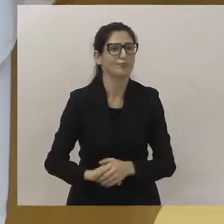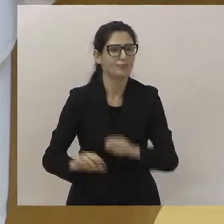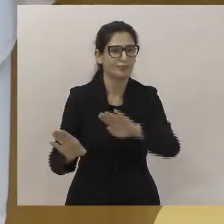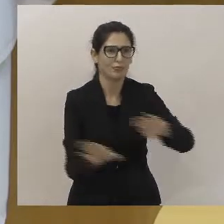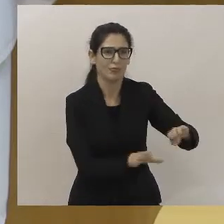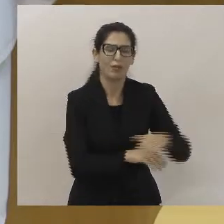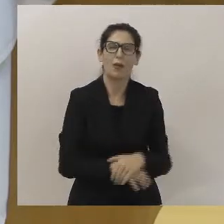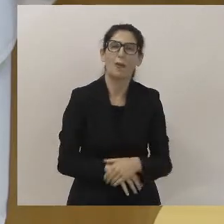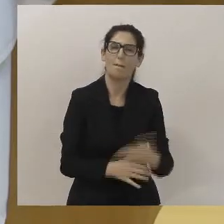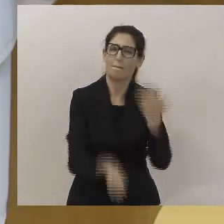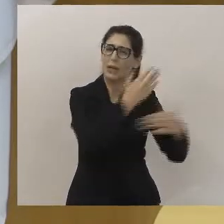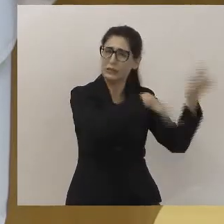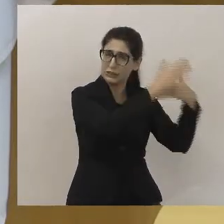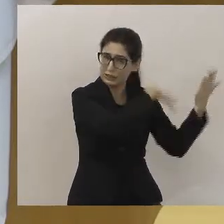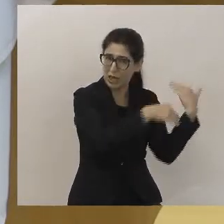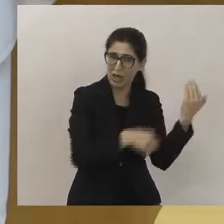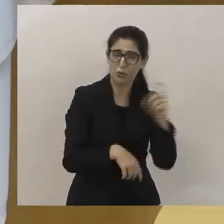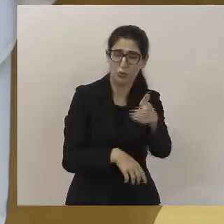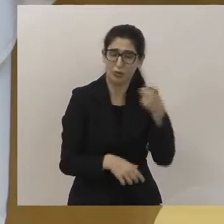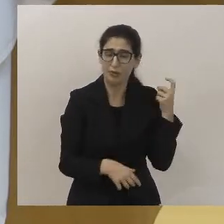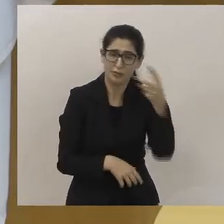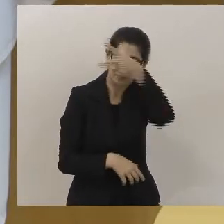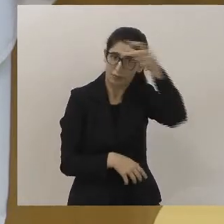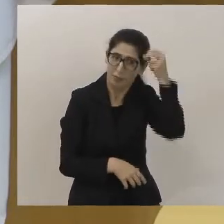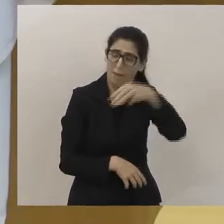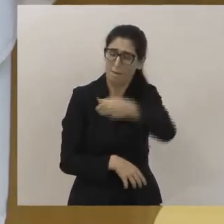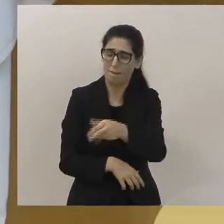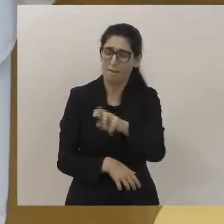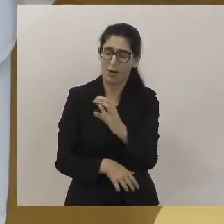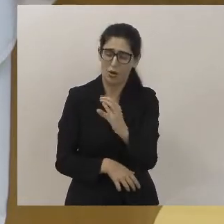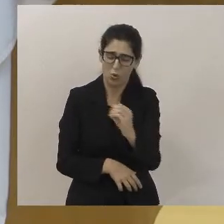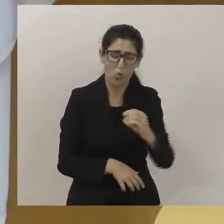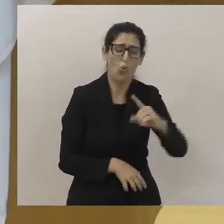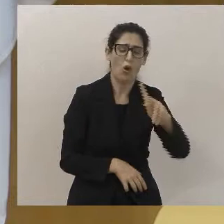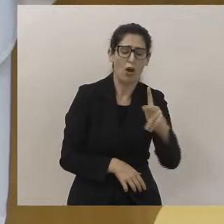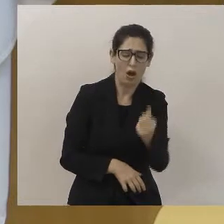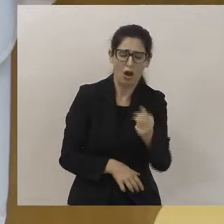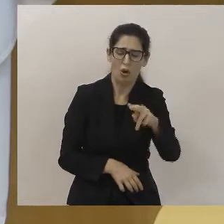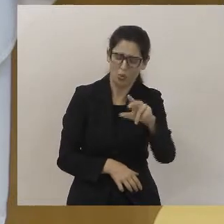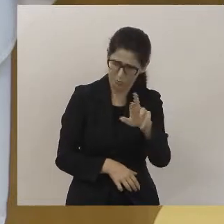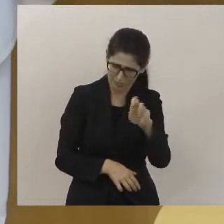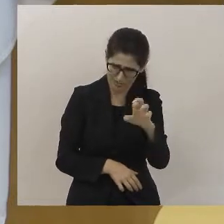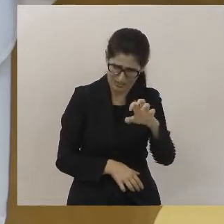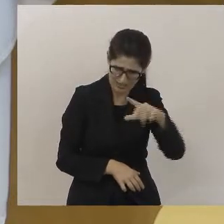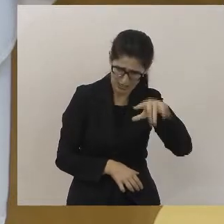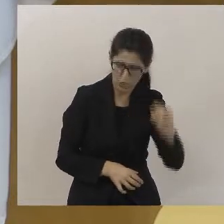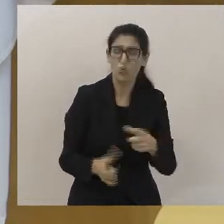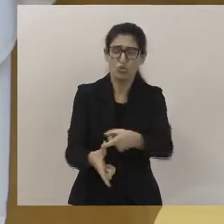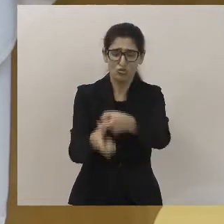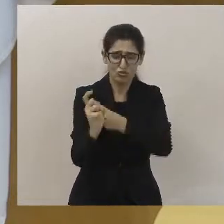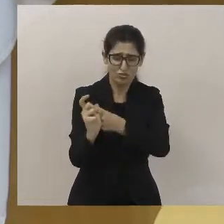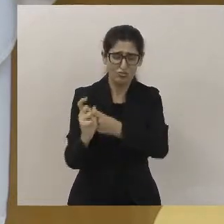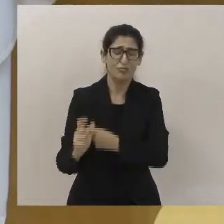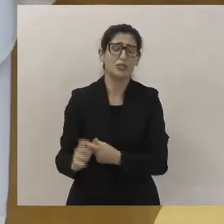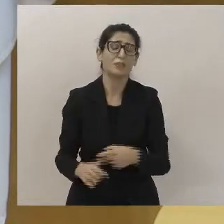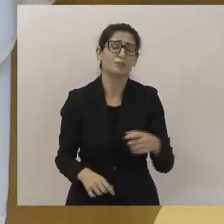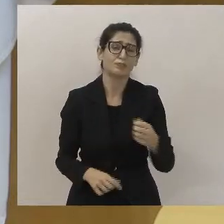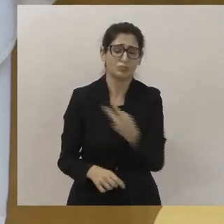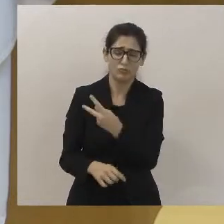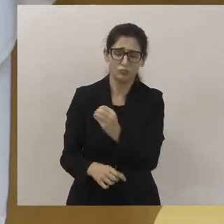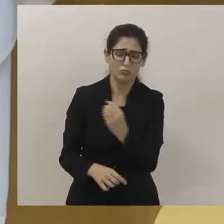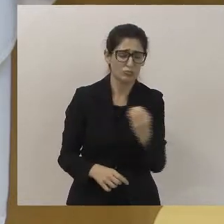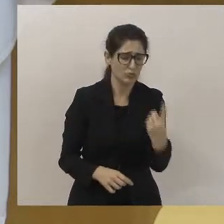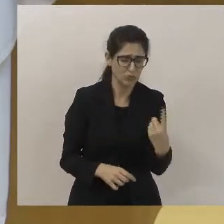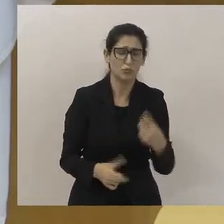de hoje aqui reclama que o governo deixou dívida quando nós pegamos o governo 2001 derval a dívida do município é igual ao orçamento